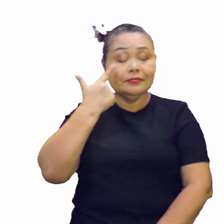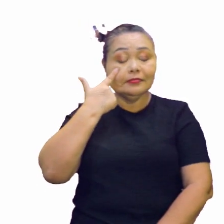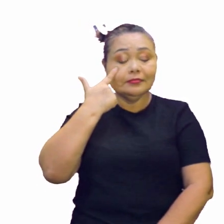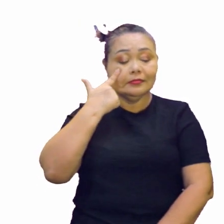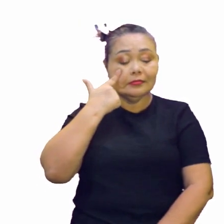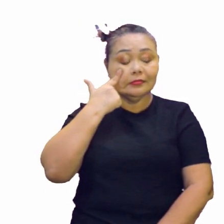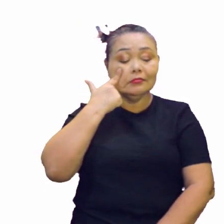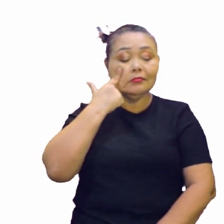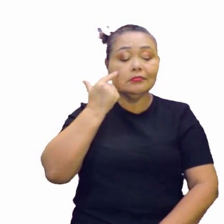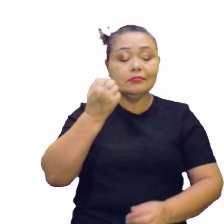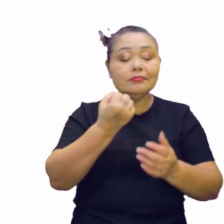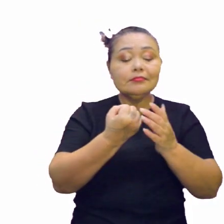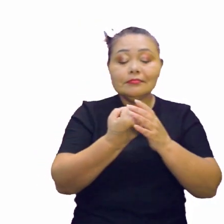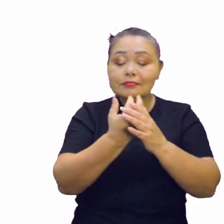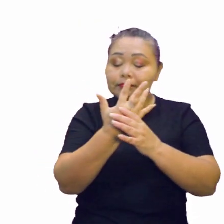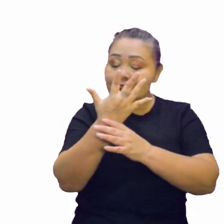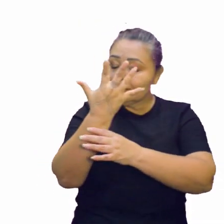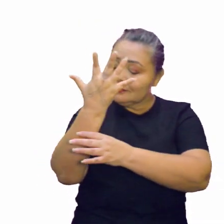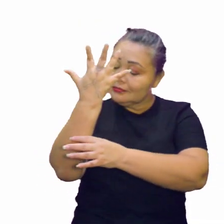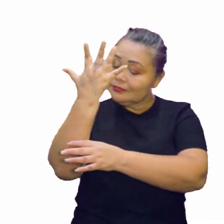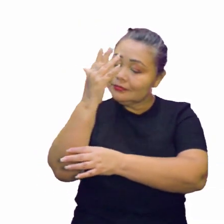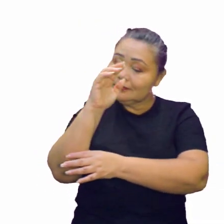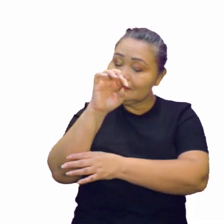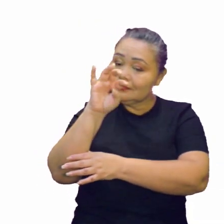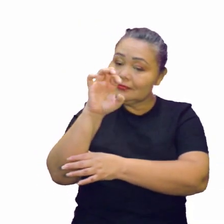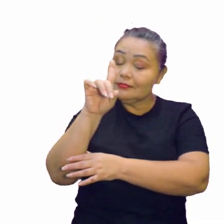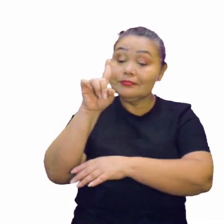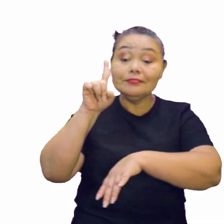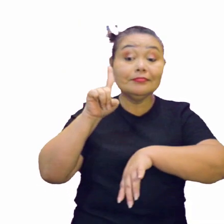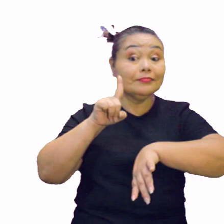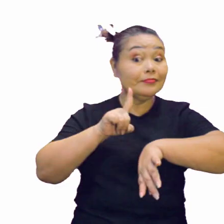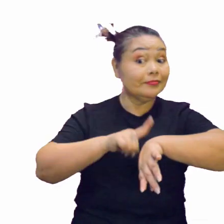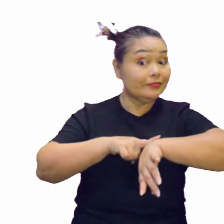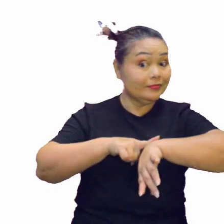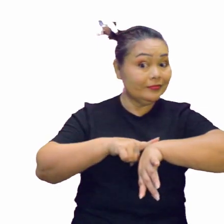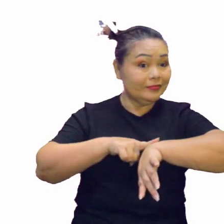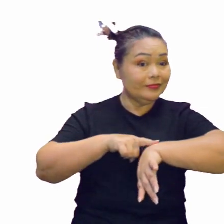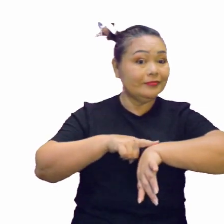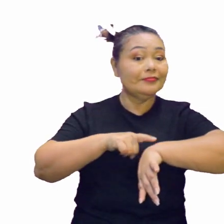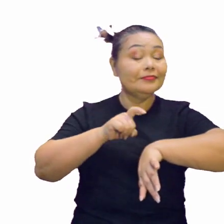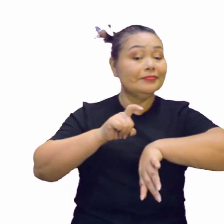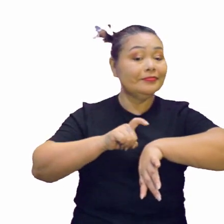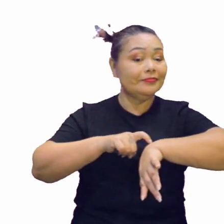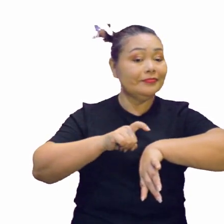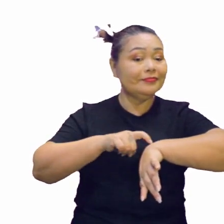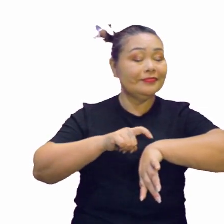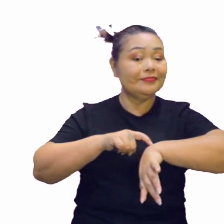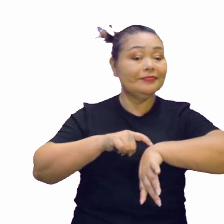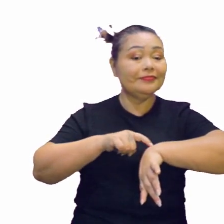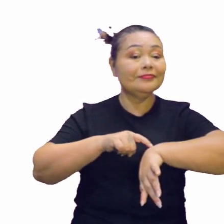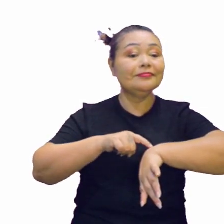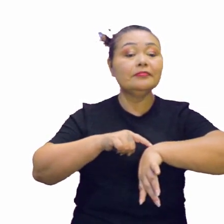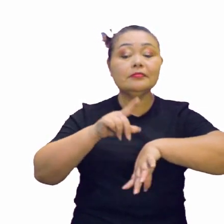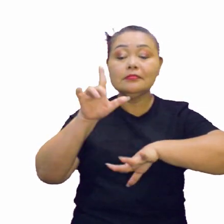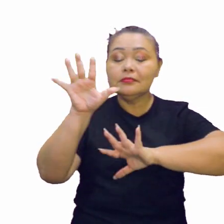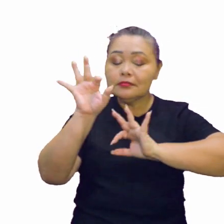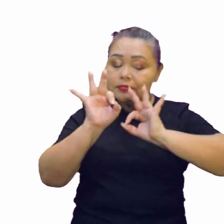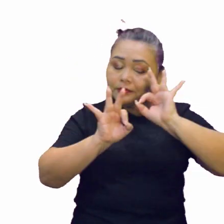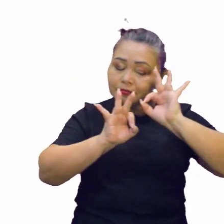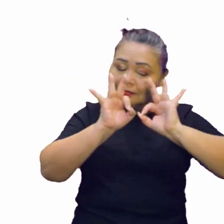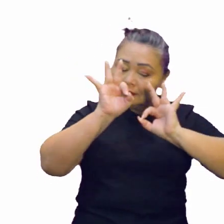Primeiro, estratos temporais. Nos estratos temporais, no planejamento